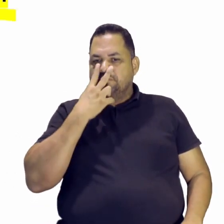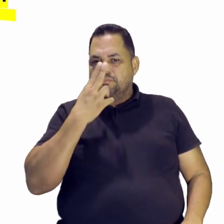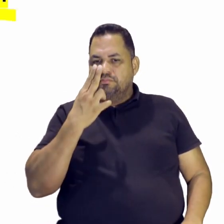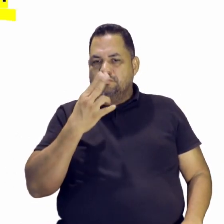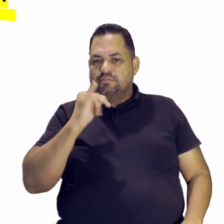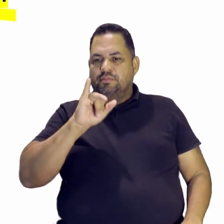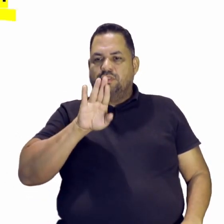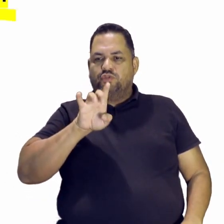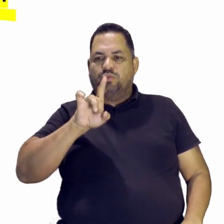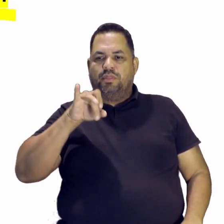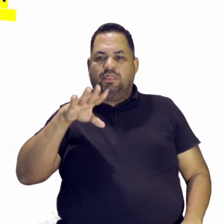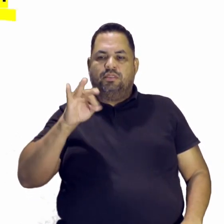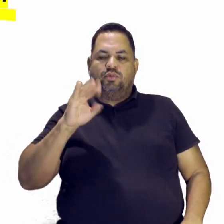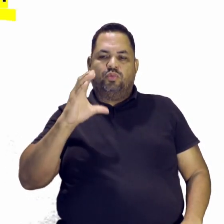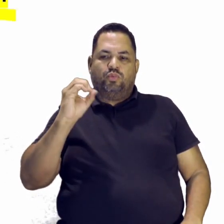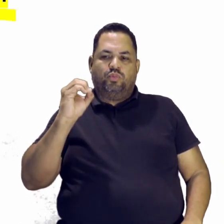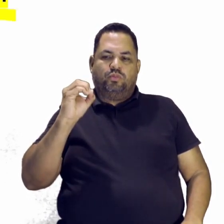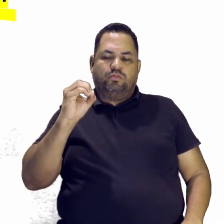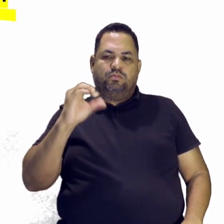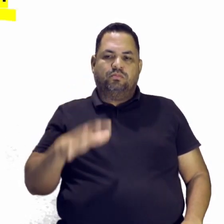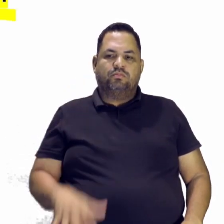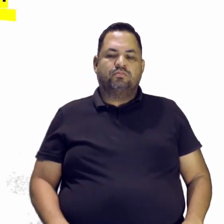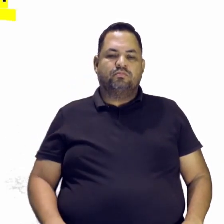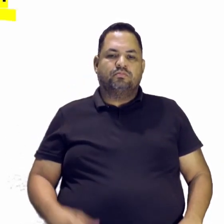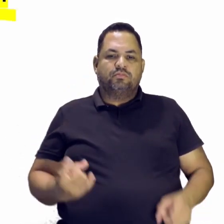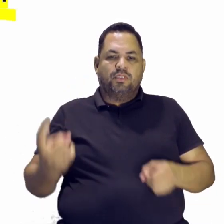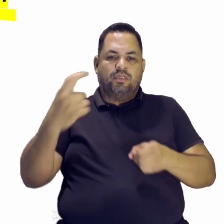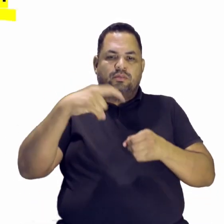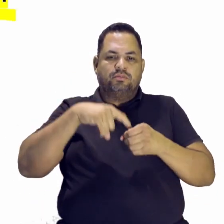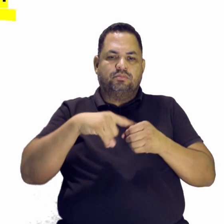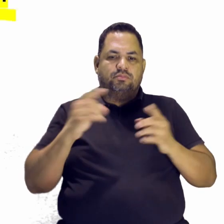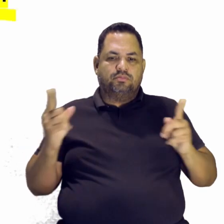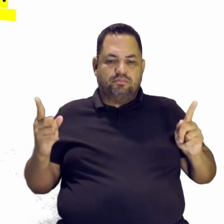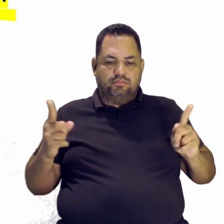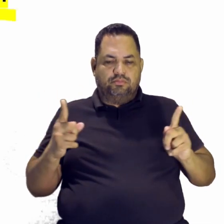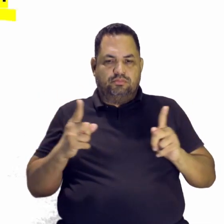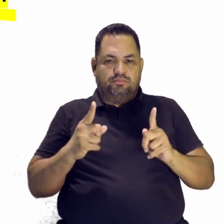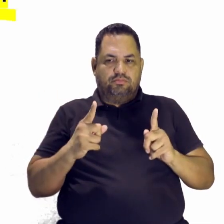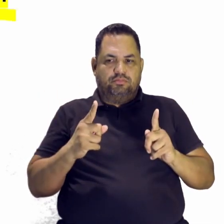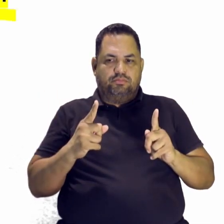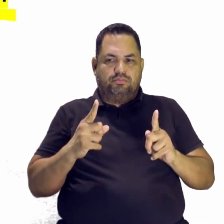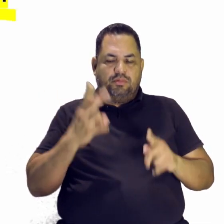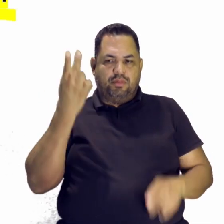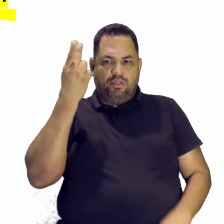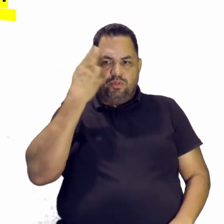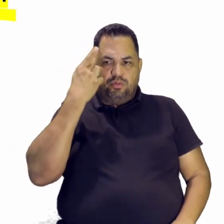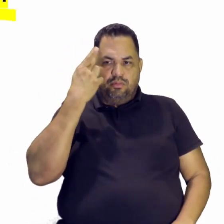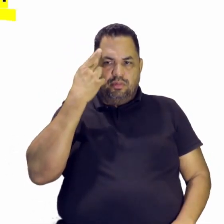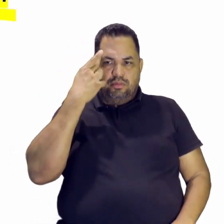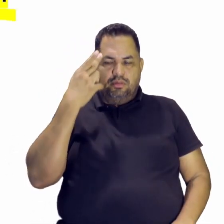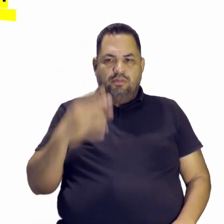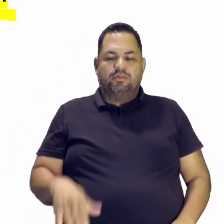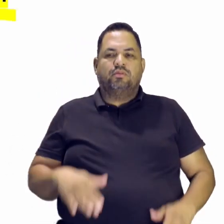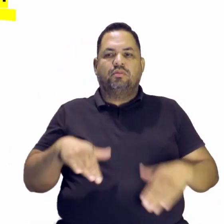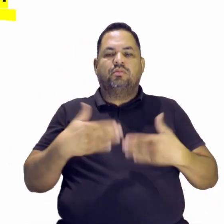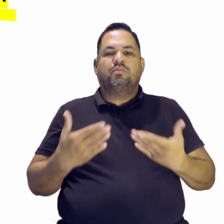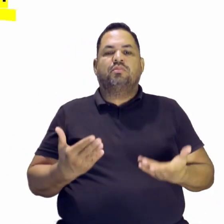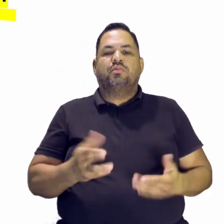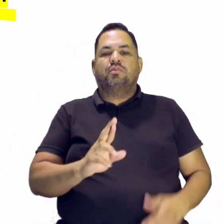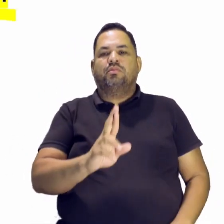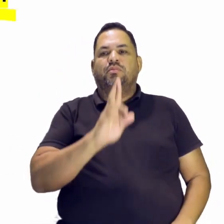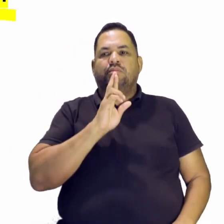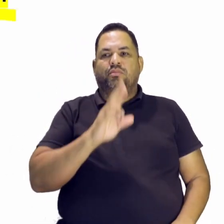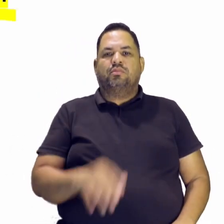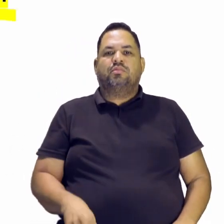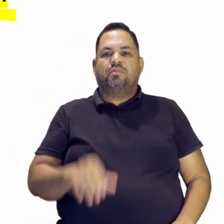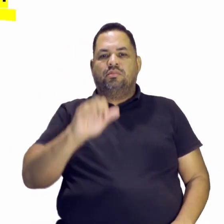isométrico, né? Então, ele voltou para o comprimento, para o tamanho que ele tinha lá no repouso. Qual é a resposta, gente?